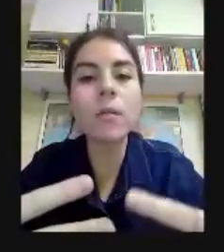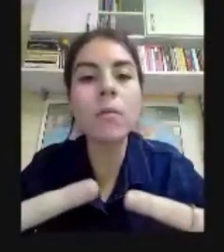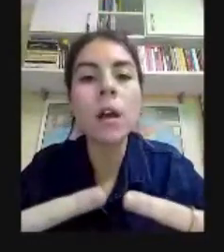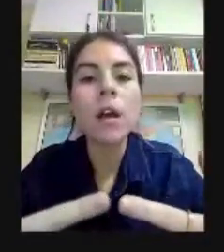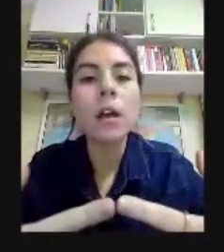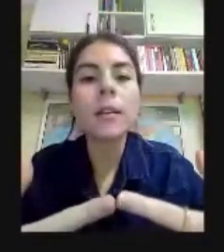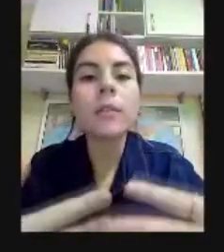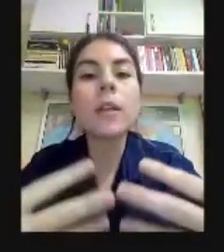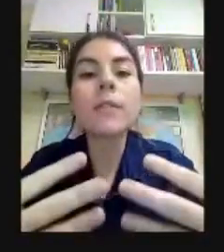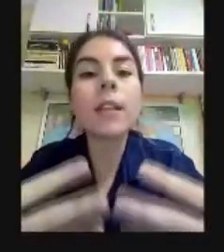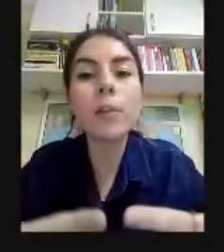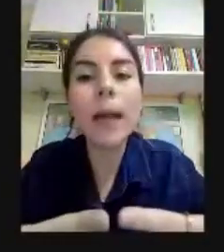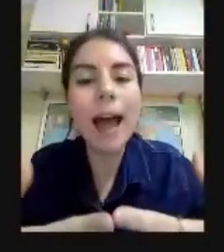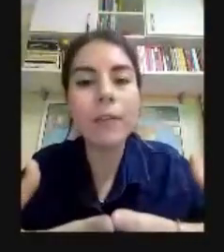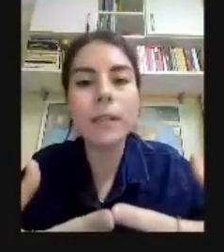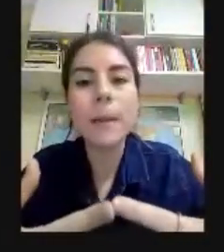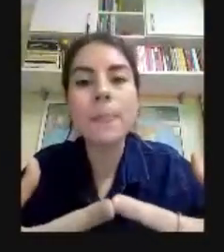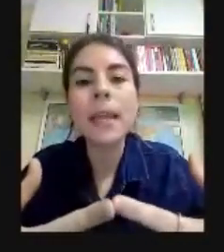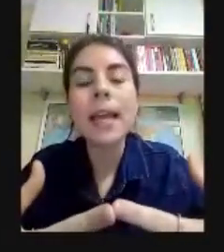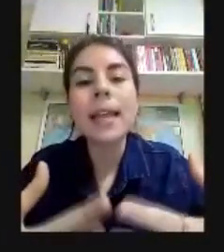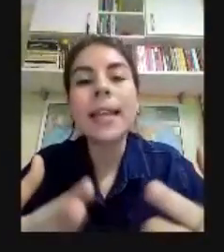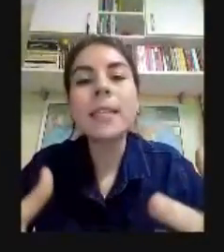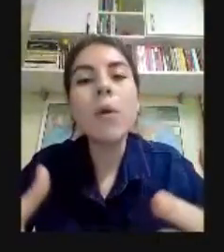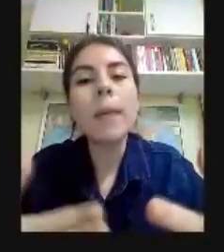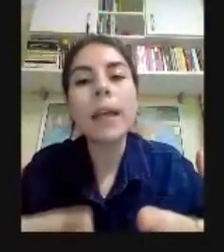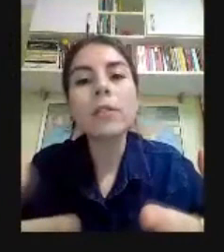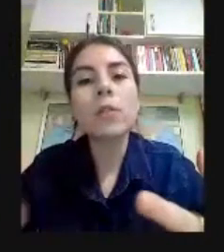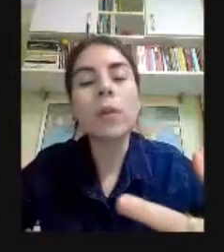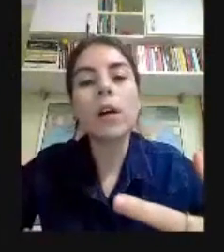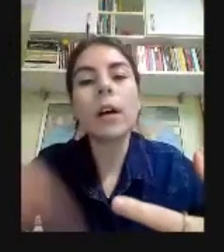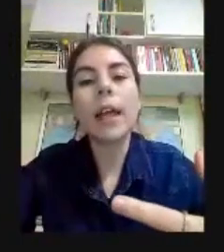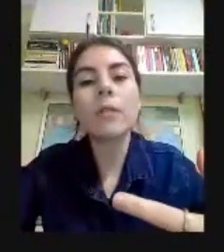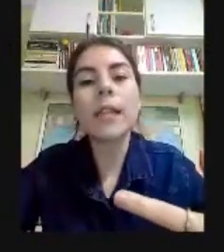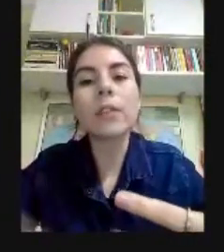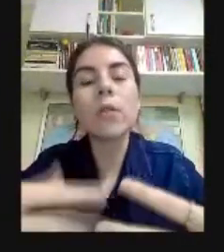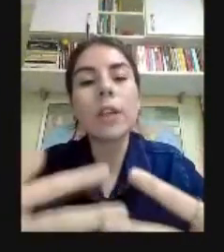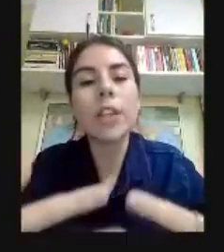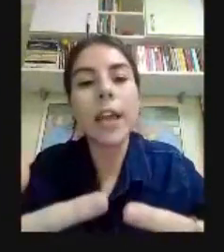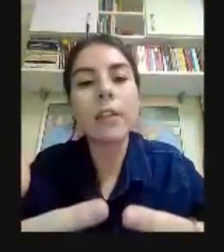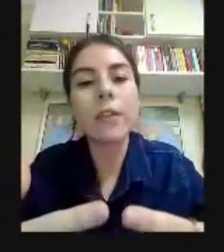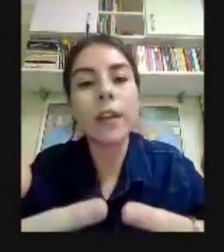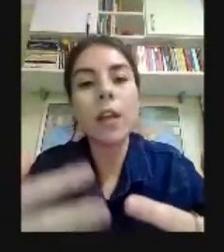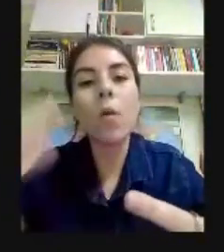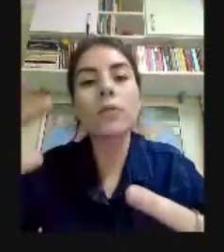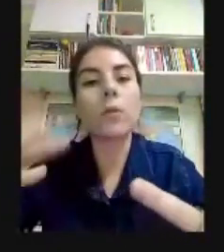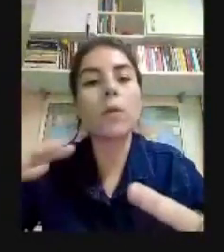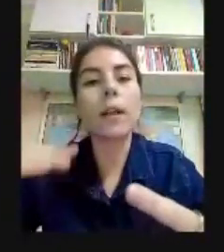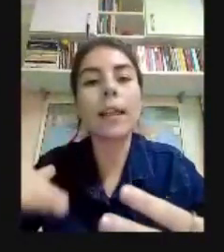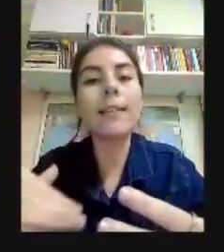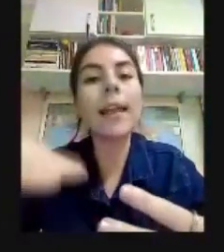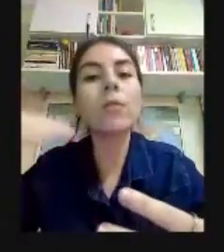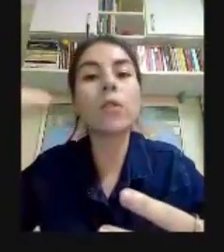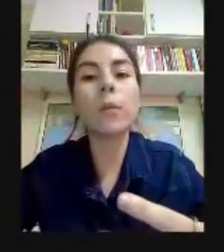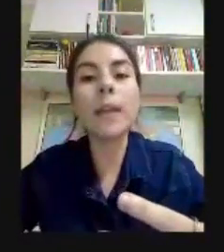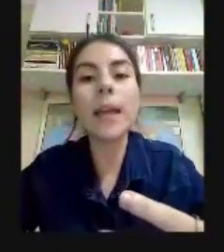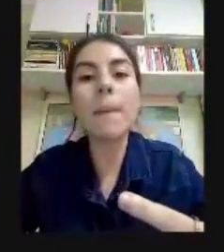essas crianças não não estão escrevendo palavras nesse momento eu sento com a jennifer enquanto